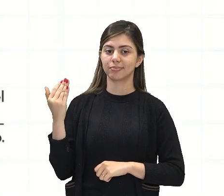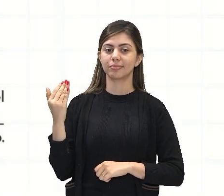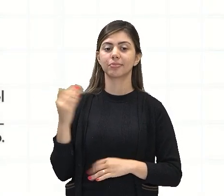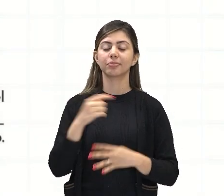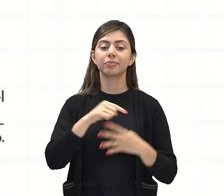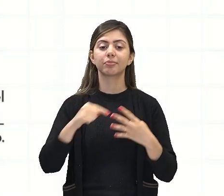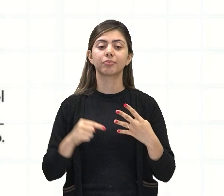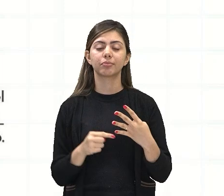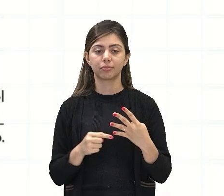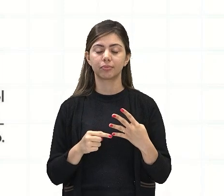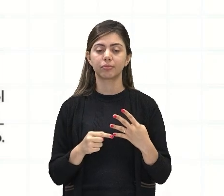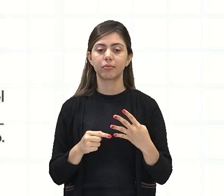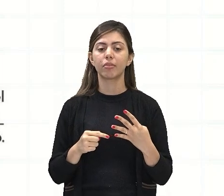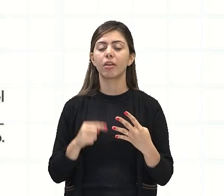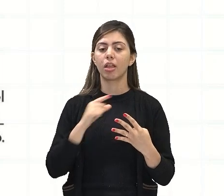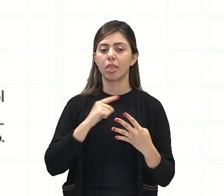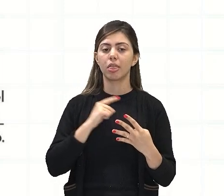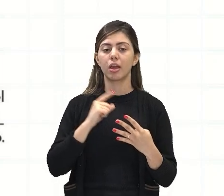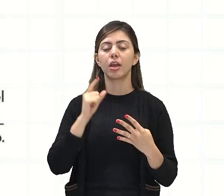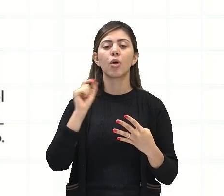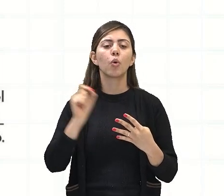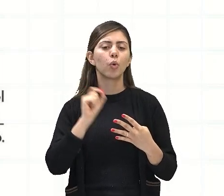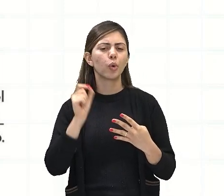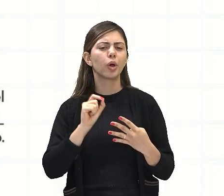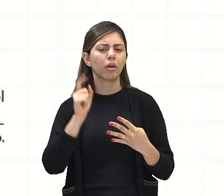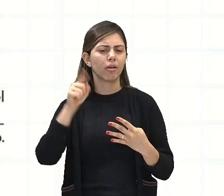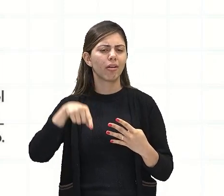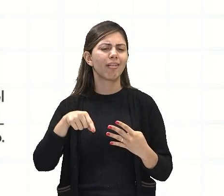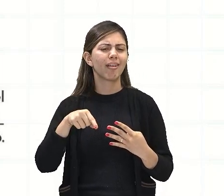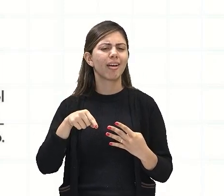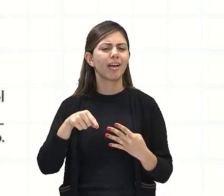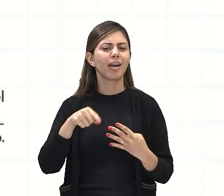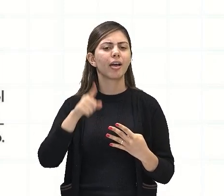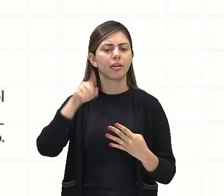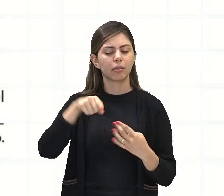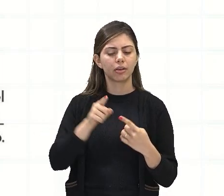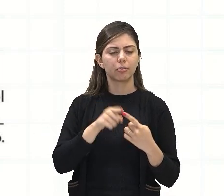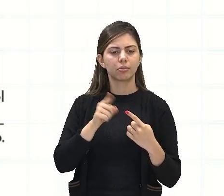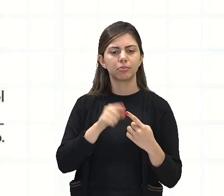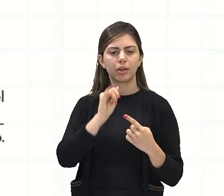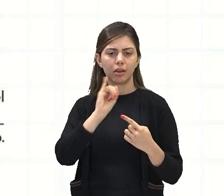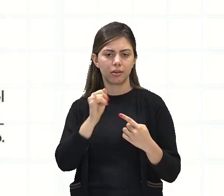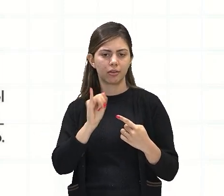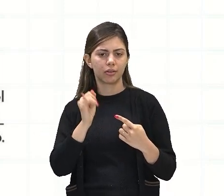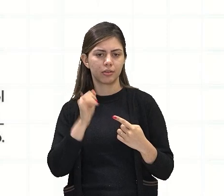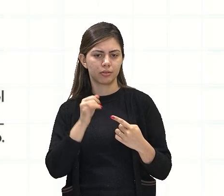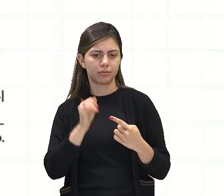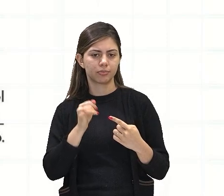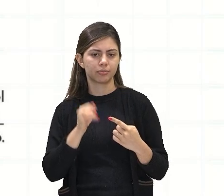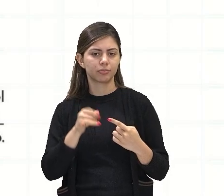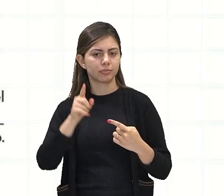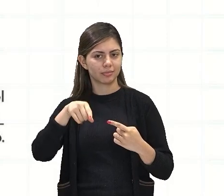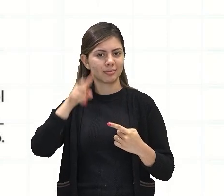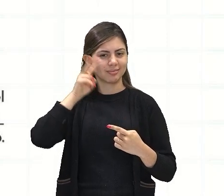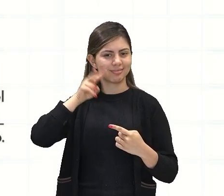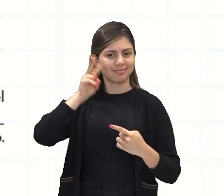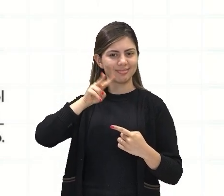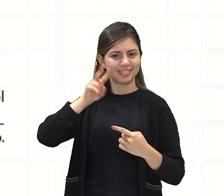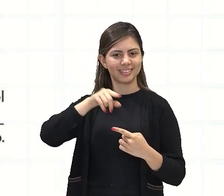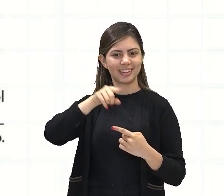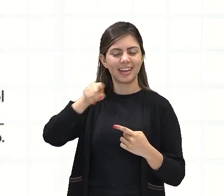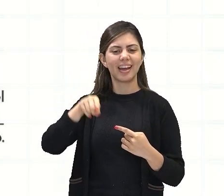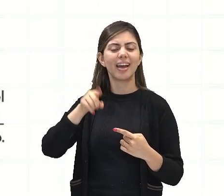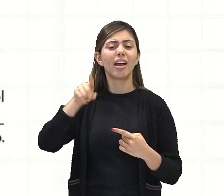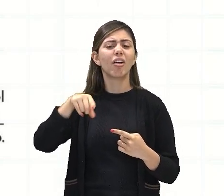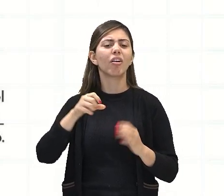texto jornalístico que tem um teor, um caráter informativo. Lembra que é exatamente, né,